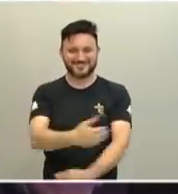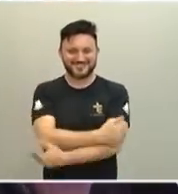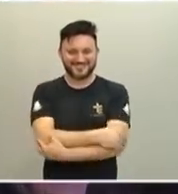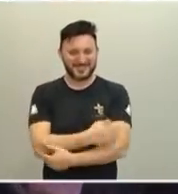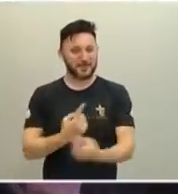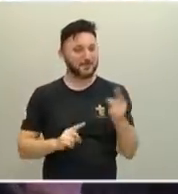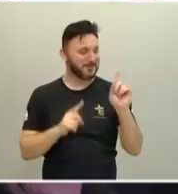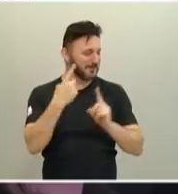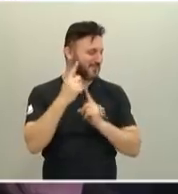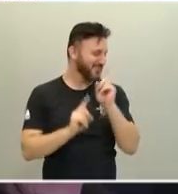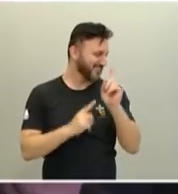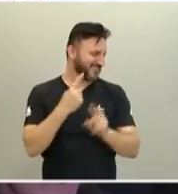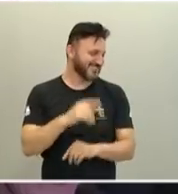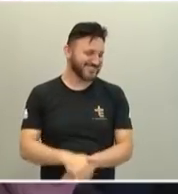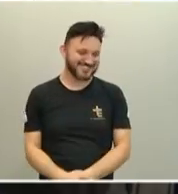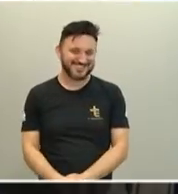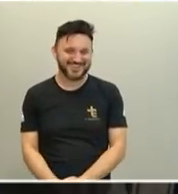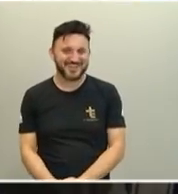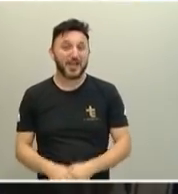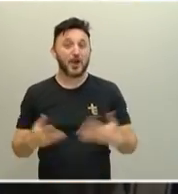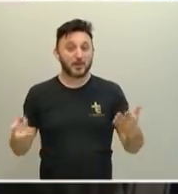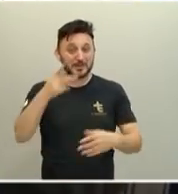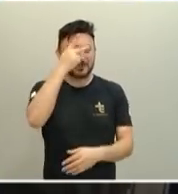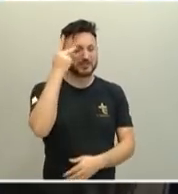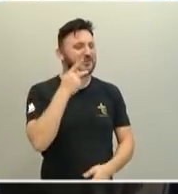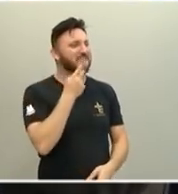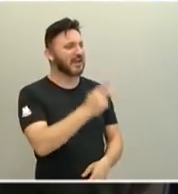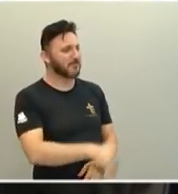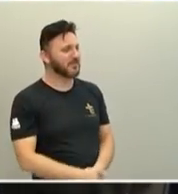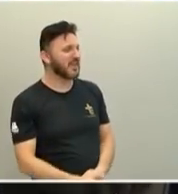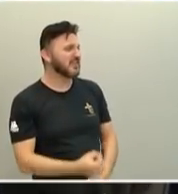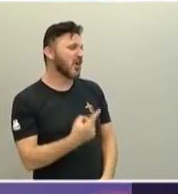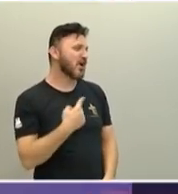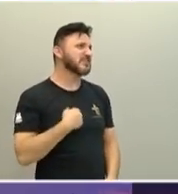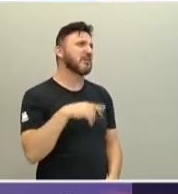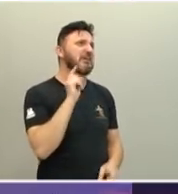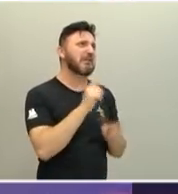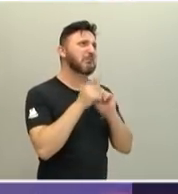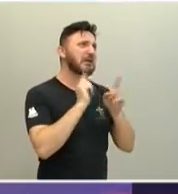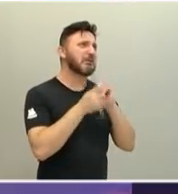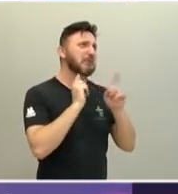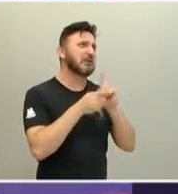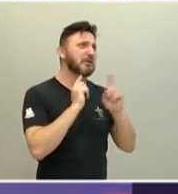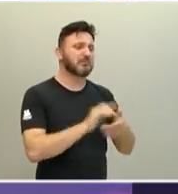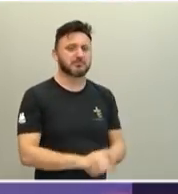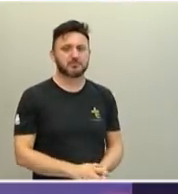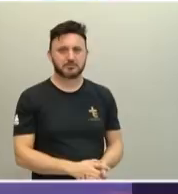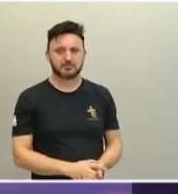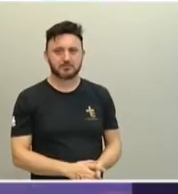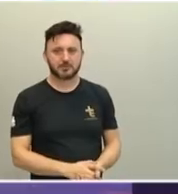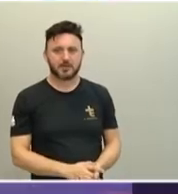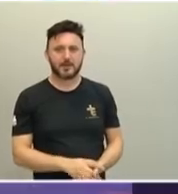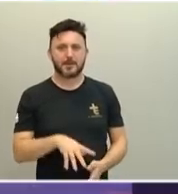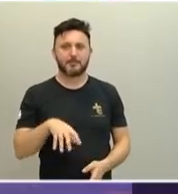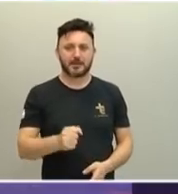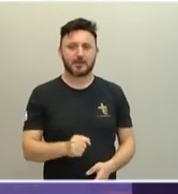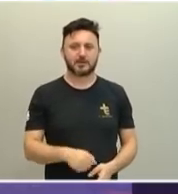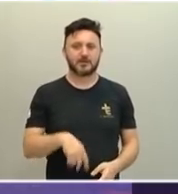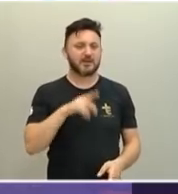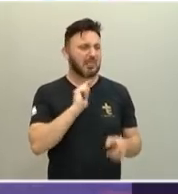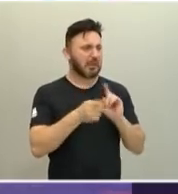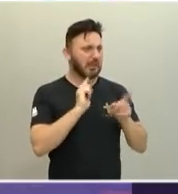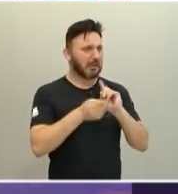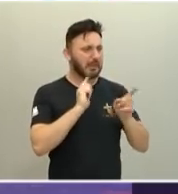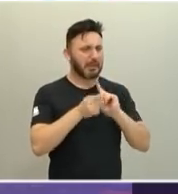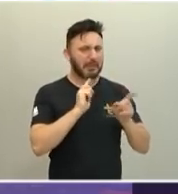E quando seu irmão chegar para você e ficar falando: ah, eu estou passando por isso, por isso, por isso, por isso, ah, lá, lá, lá, lá, lá, lá, lá, pegar o sino e ficar tocando, blá, blá, blá, blá, blá,